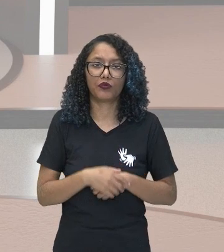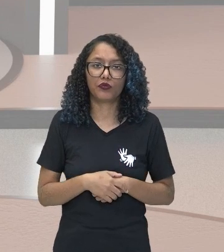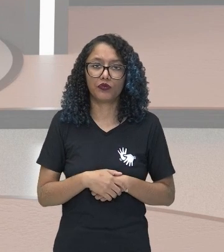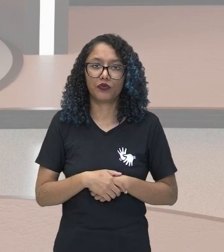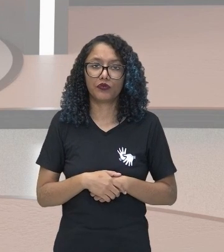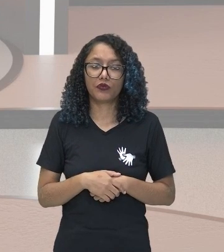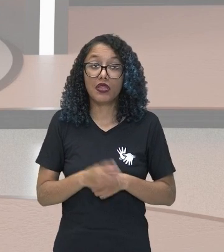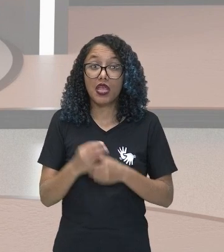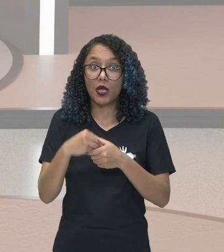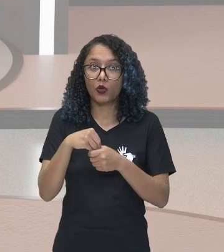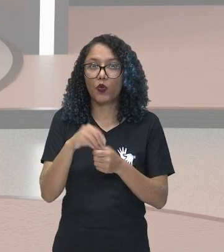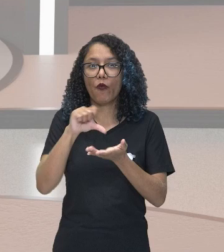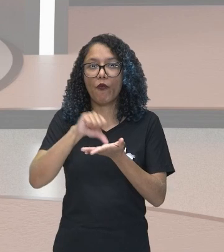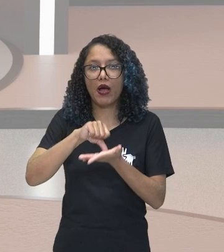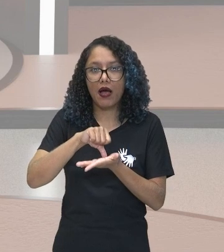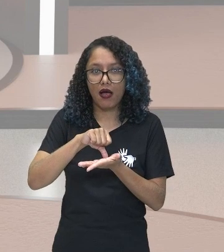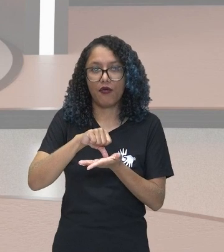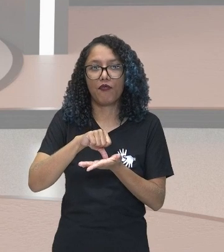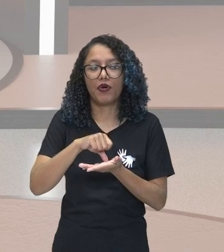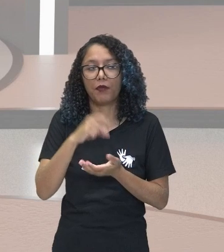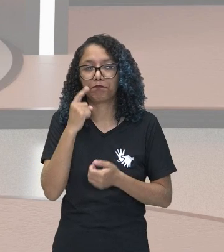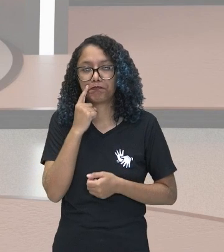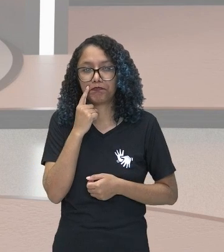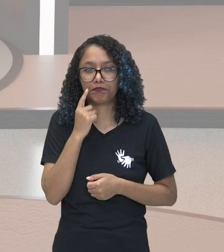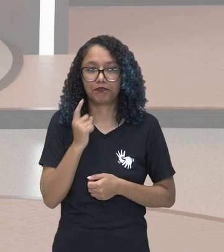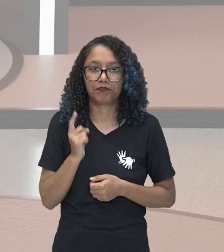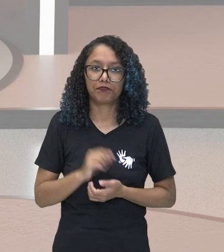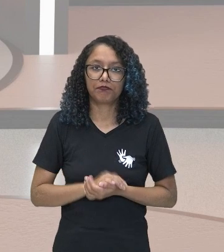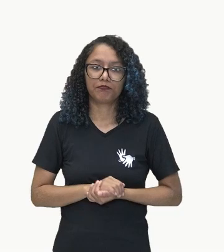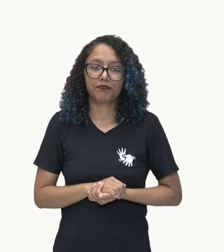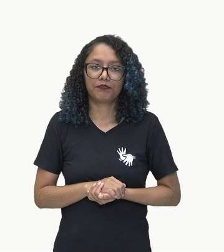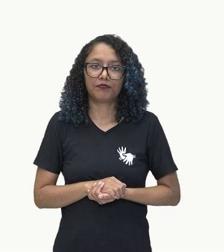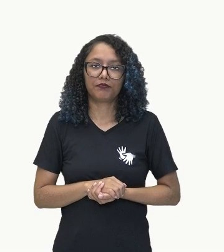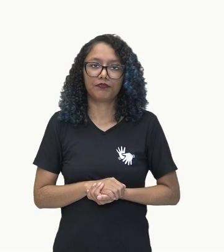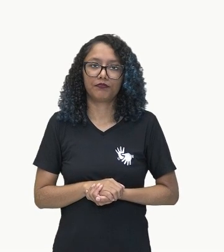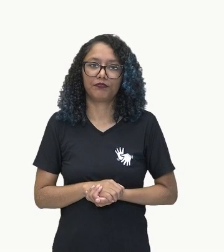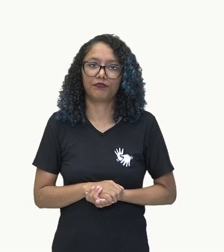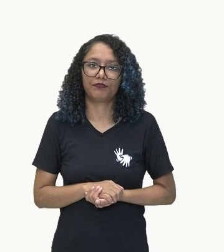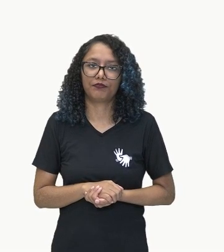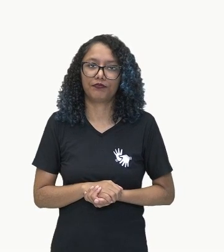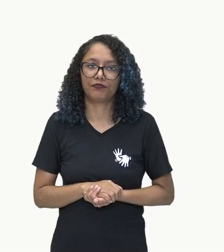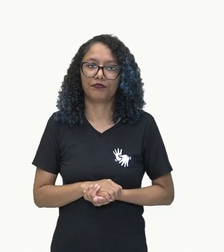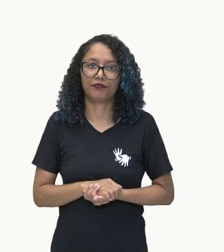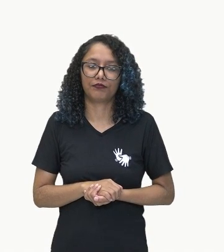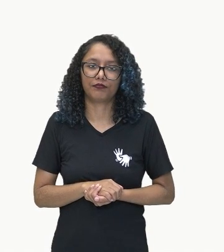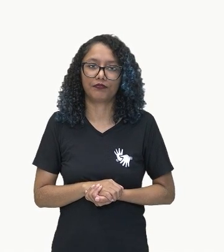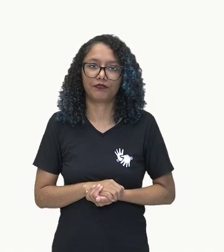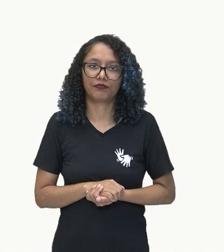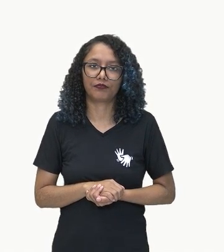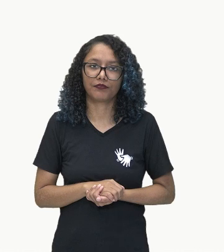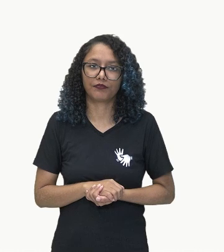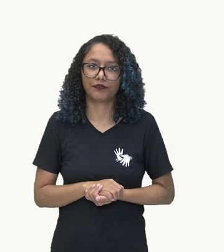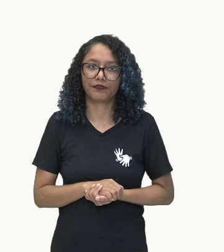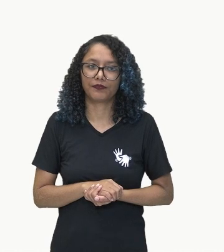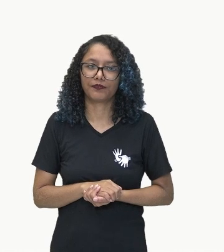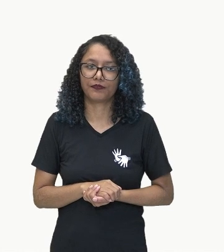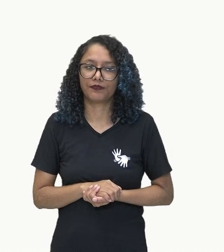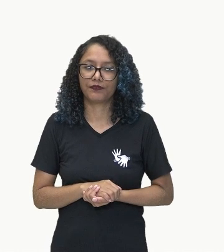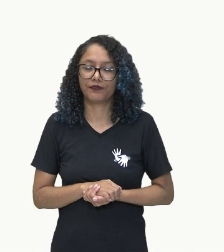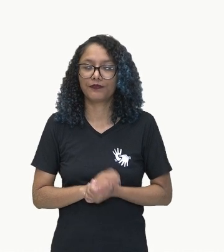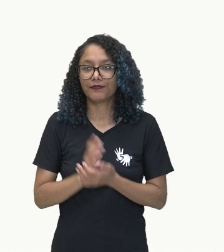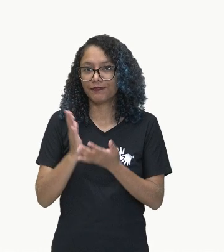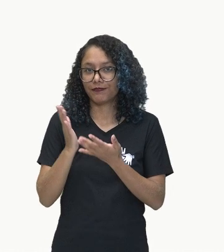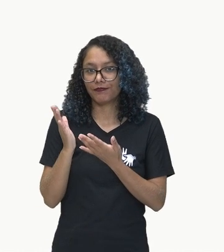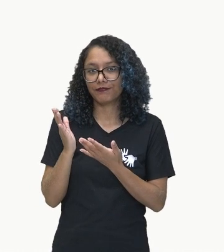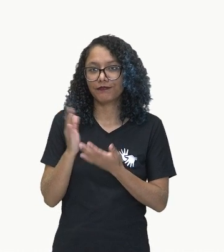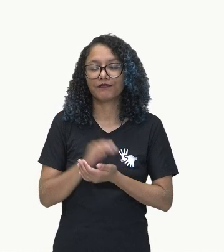estar localizado o continente africano. Então, olha só, aí através deste mapa, né, vocês podem analisar melhor, né? Já verificamos aí